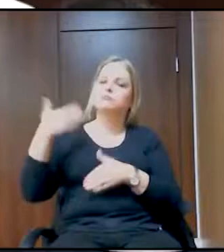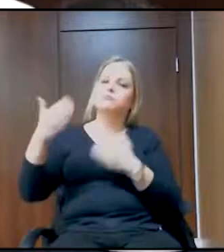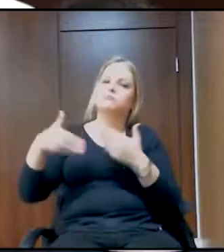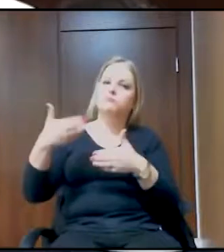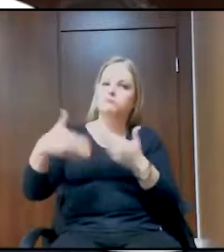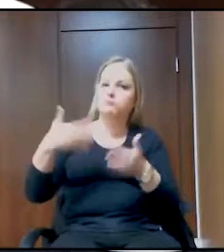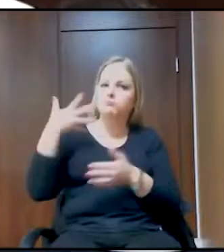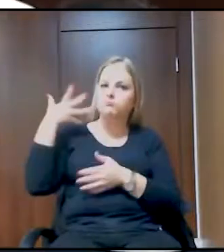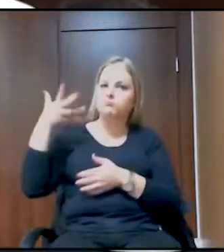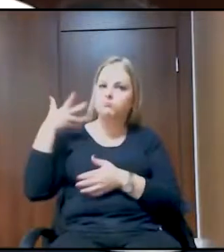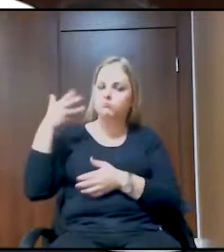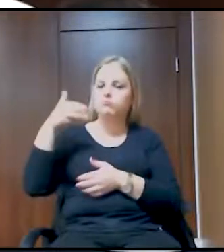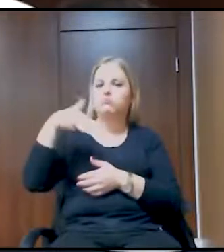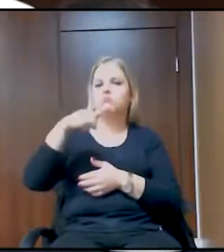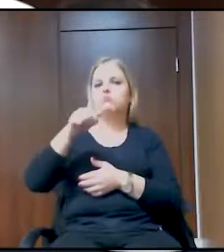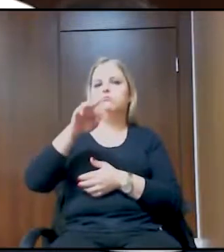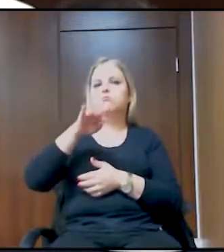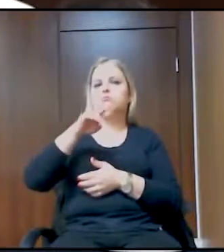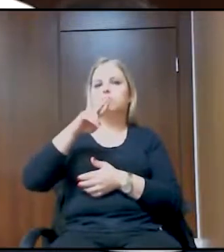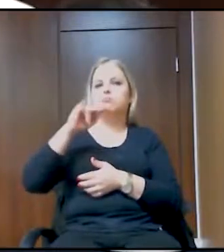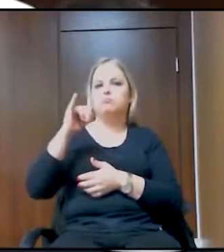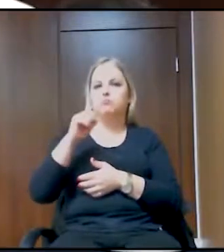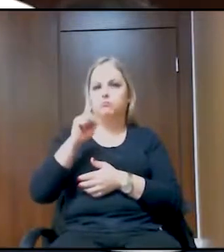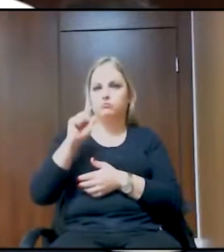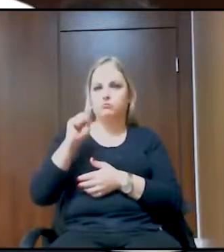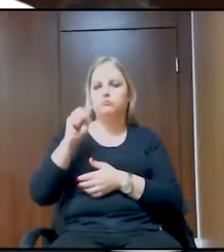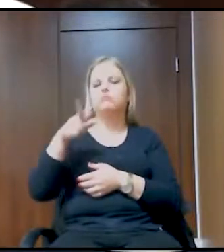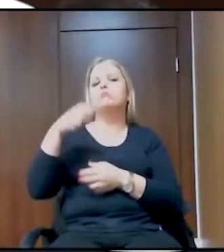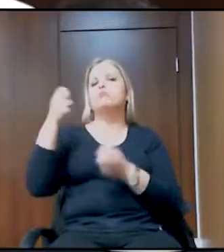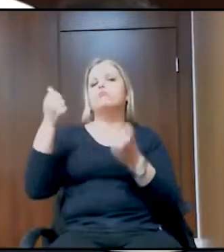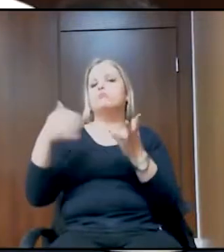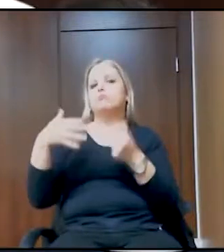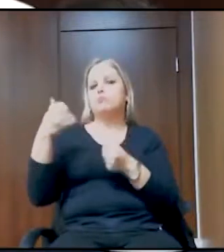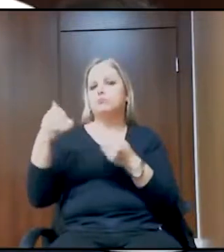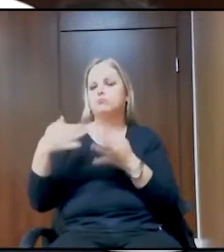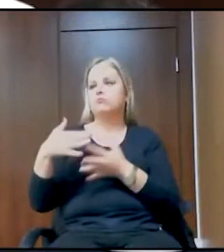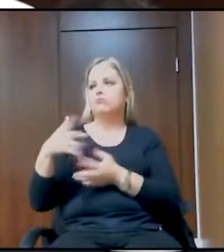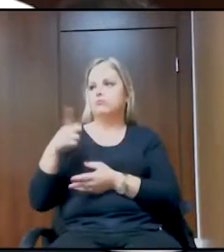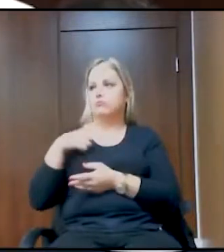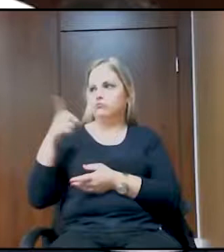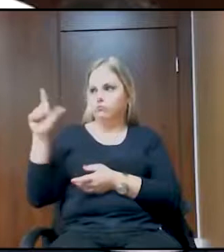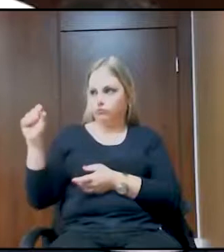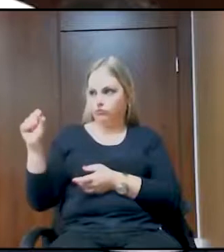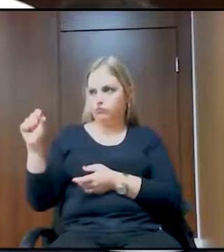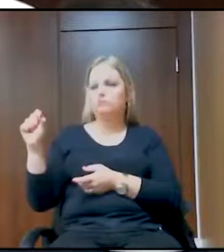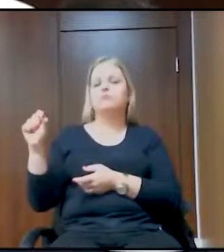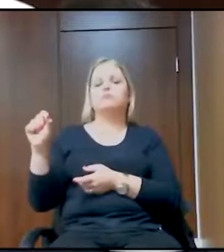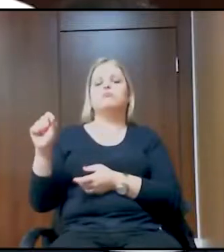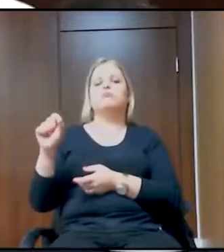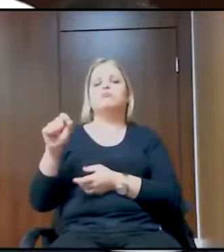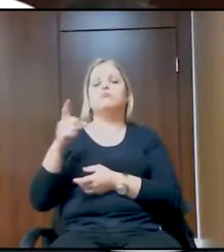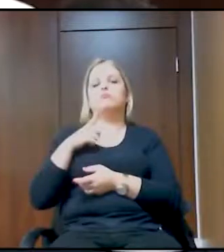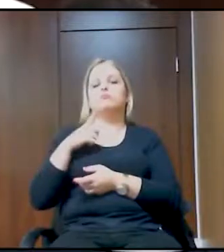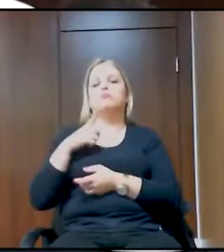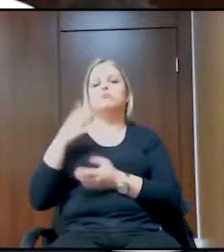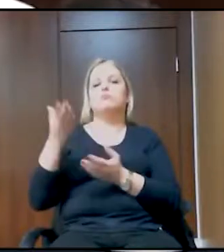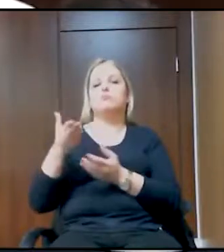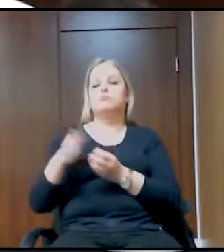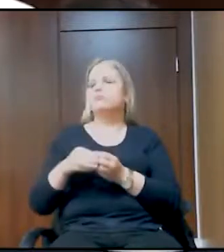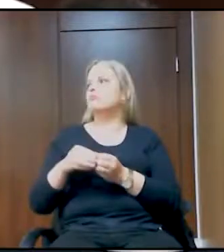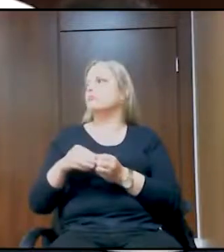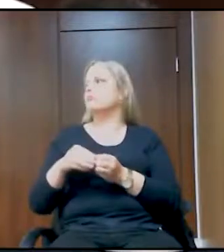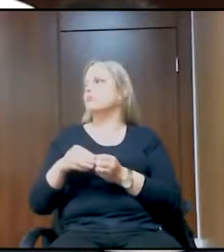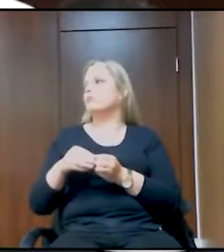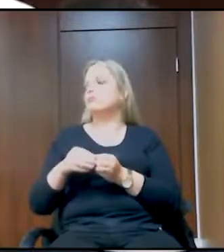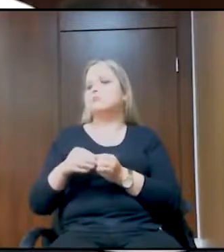audiência, o Matias vai estar fazendo as inscrições, além das... São 10, né? Além das 10, contando com a dona Olga agora, tá certo?